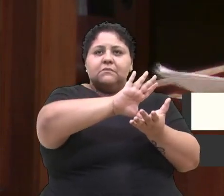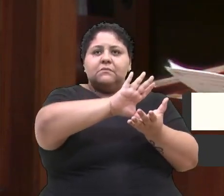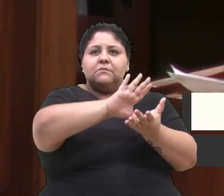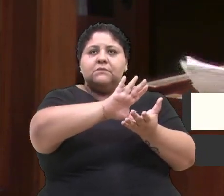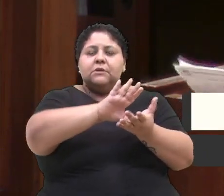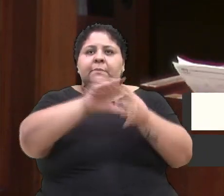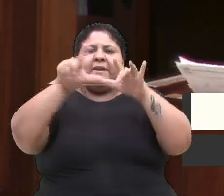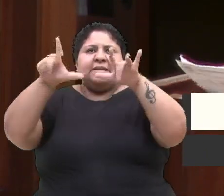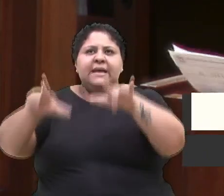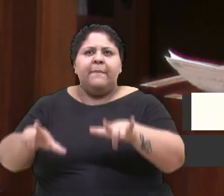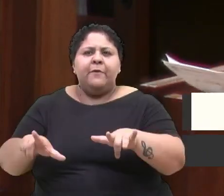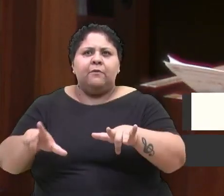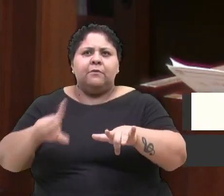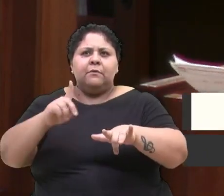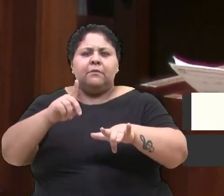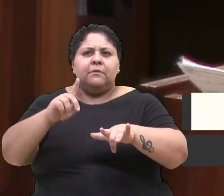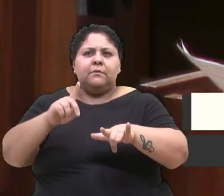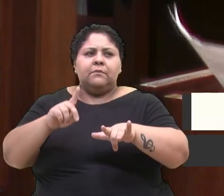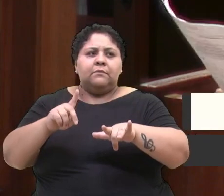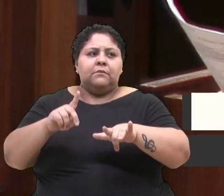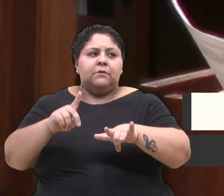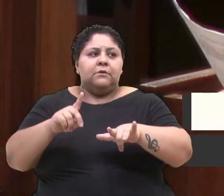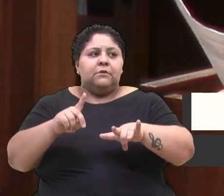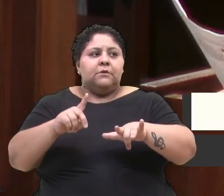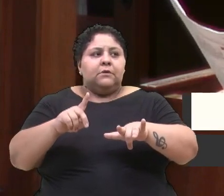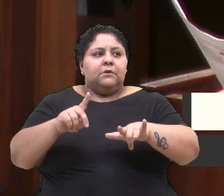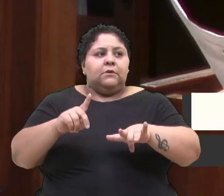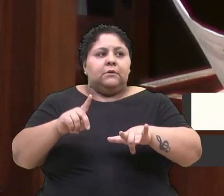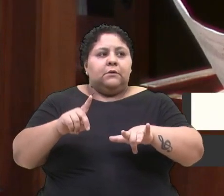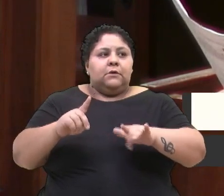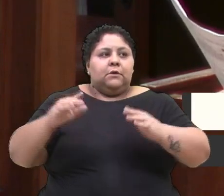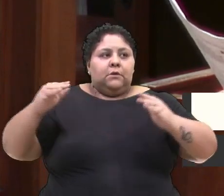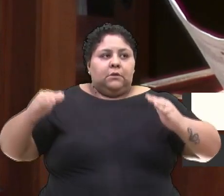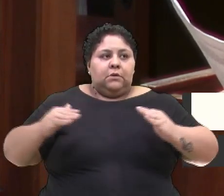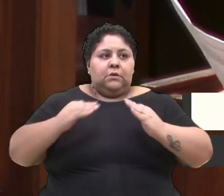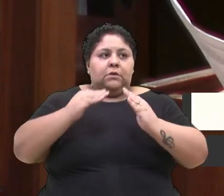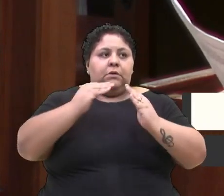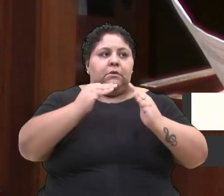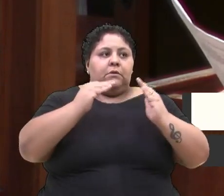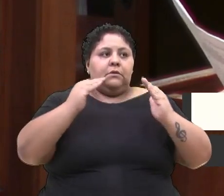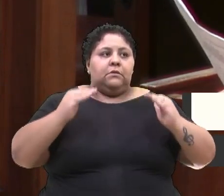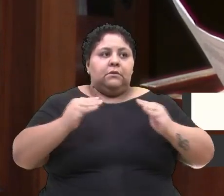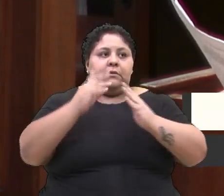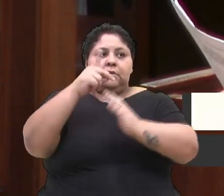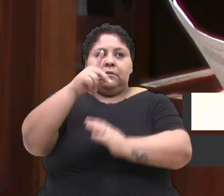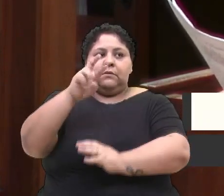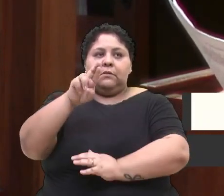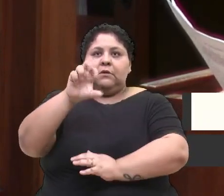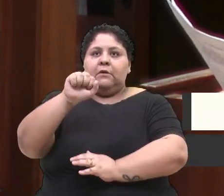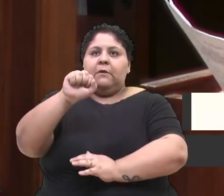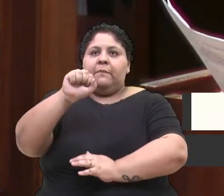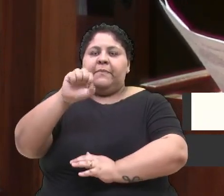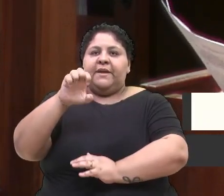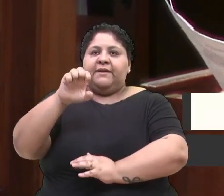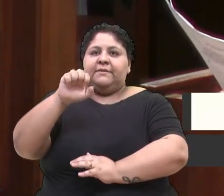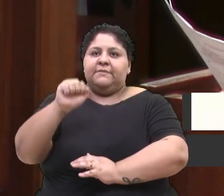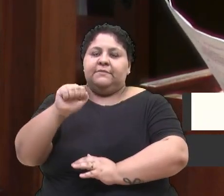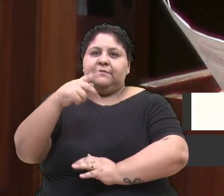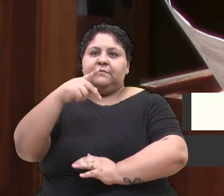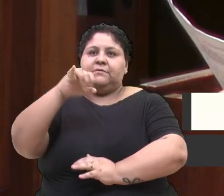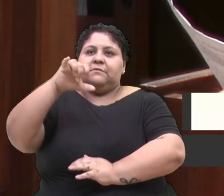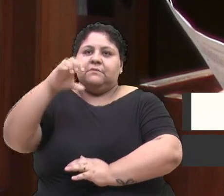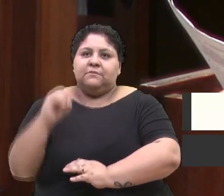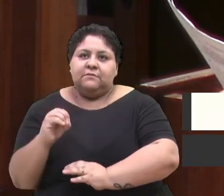fica ali perto, chamado Vila dos Presépios. Então foi totalmente iluminado a Vila dos